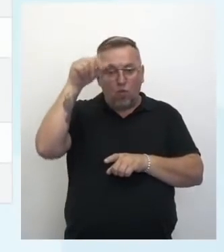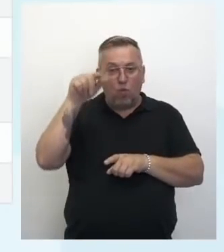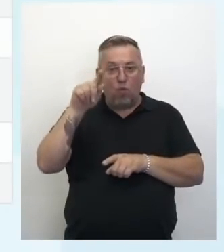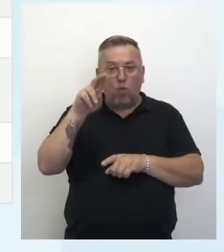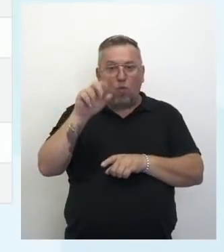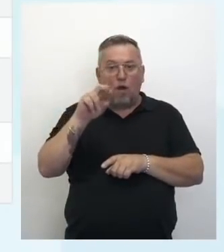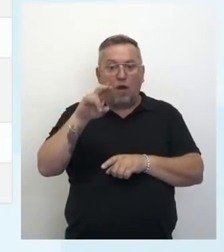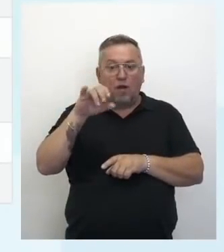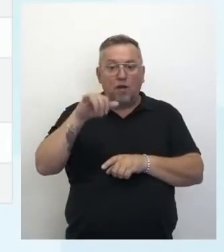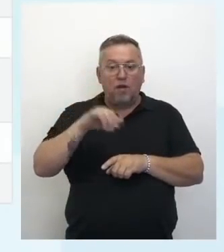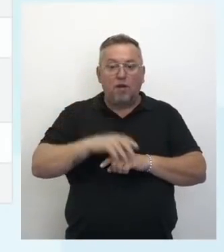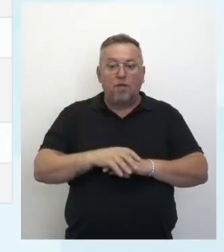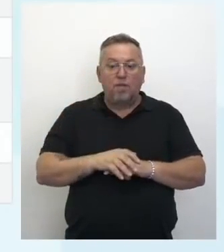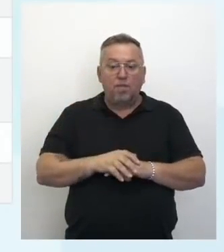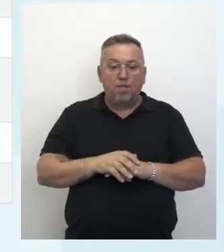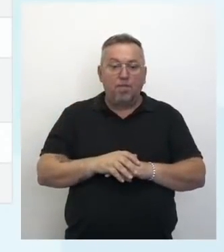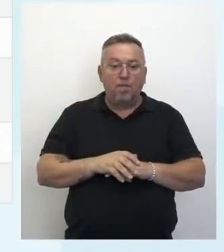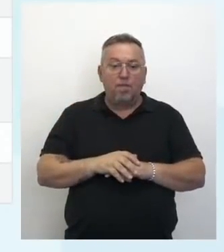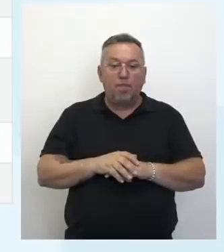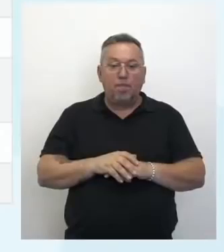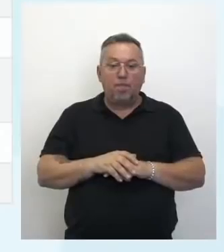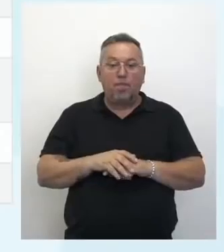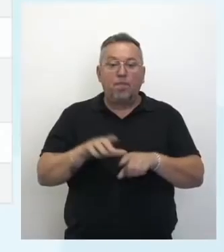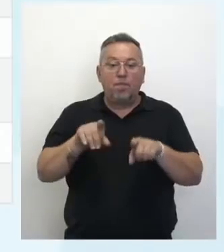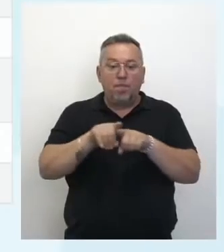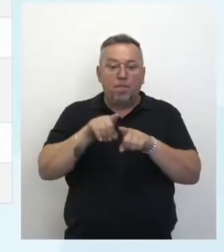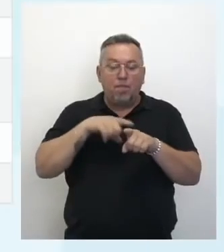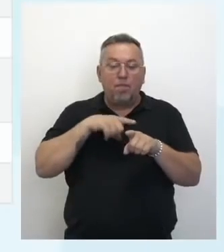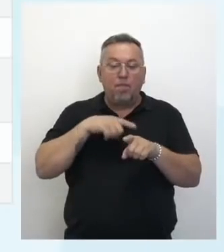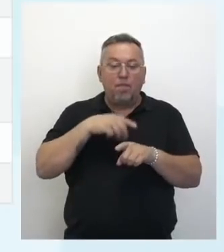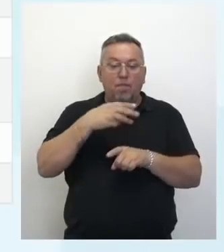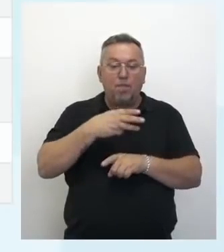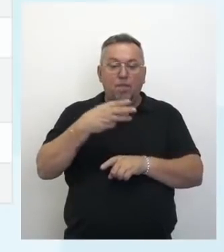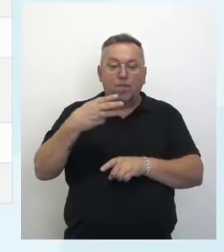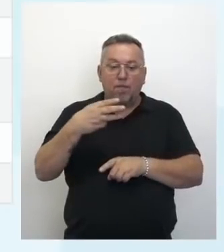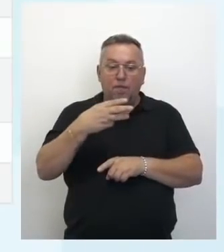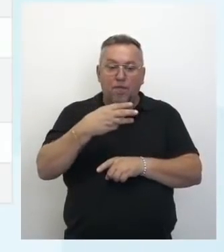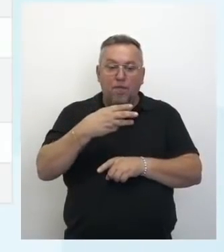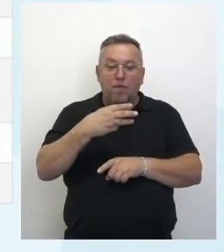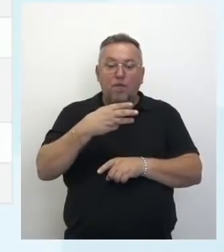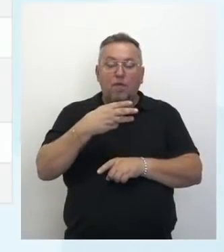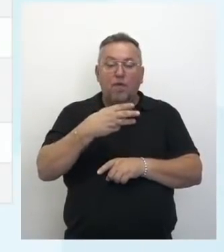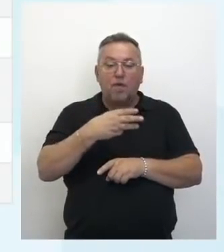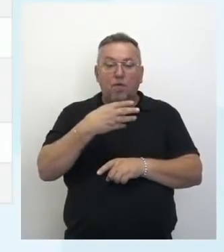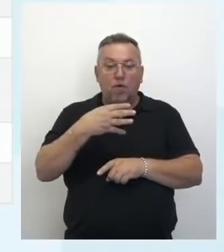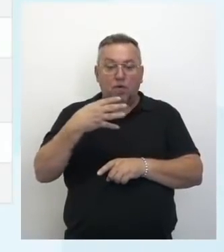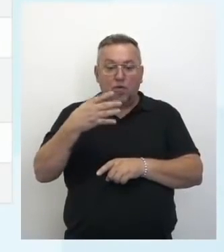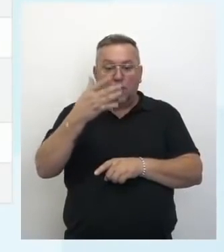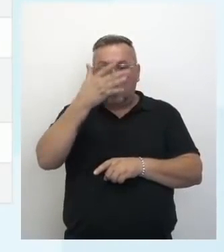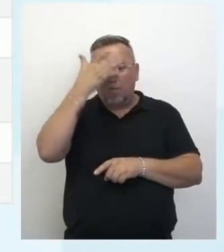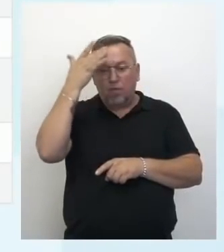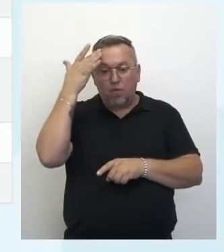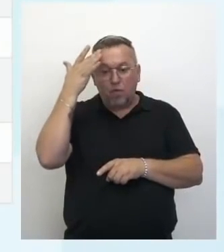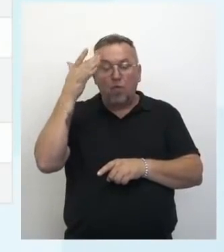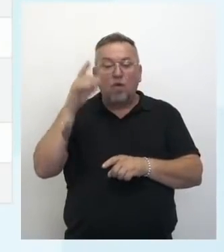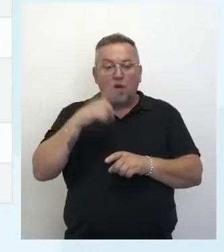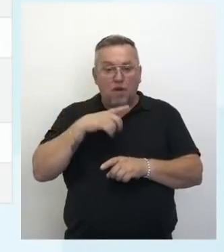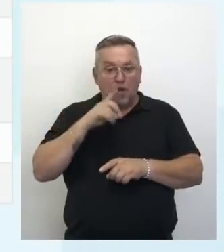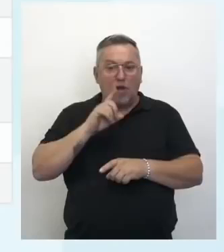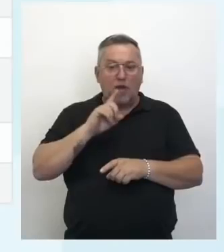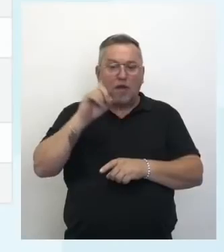o Inhandeva, a população 344 pessoas, né, de acordo com, né, o último censo feito